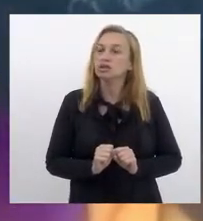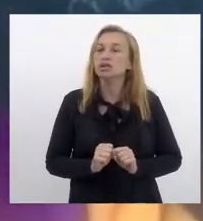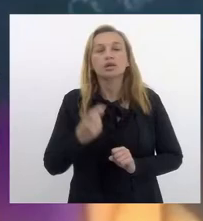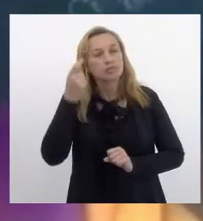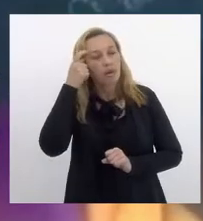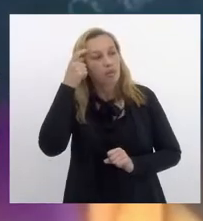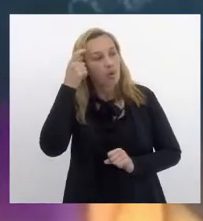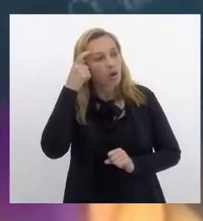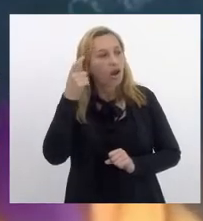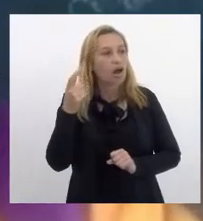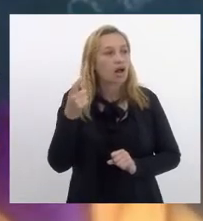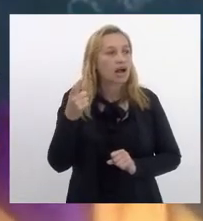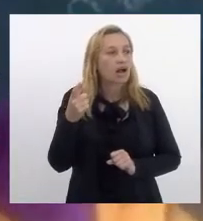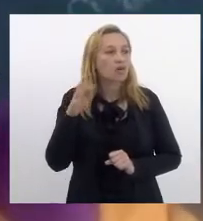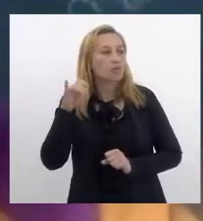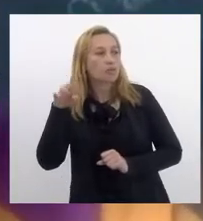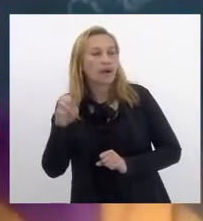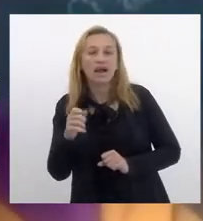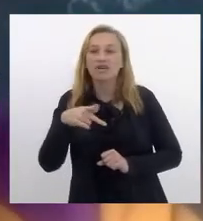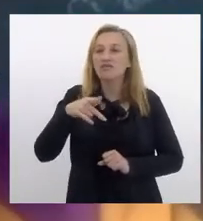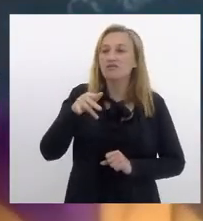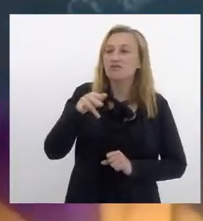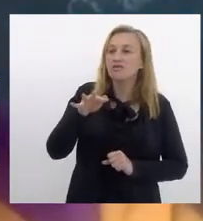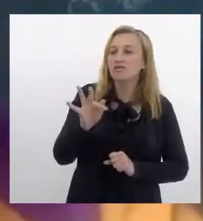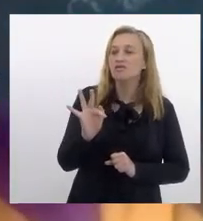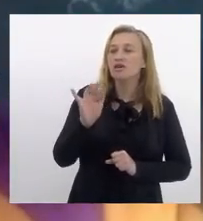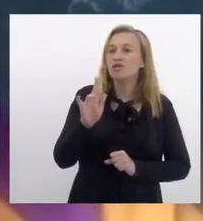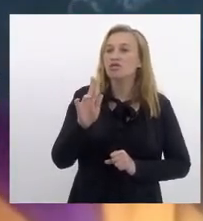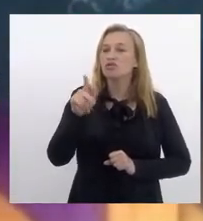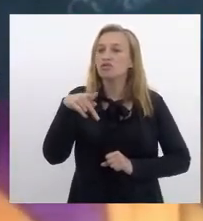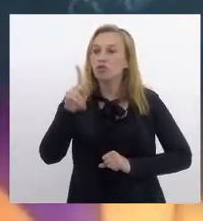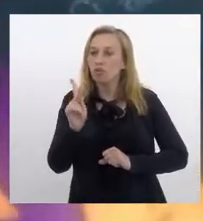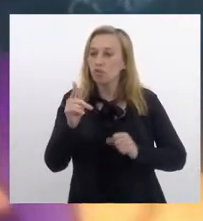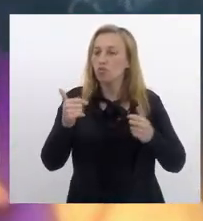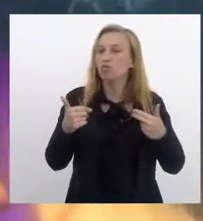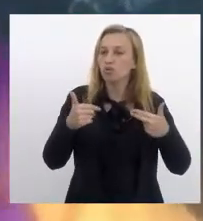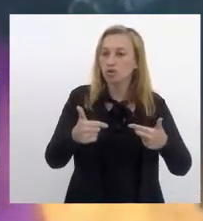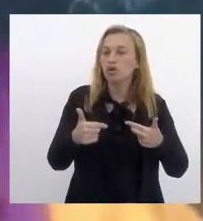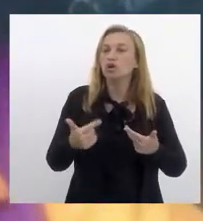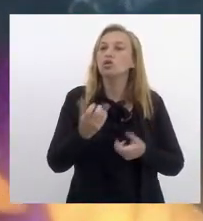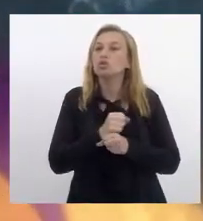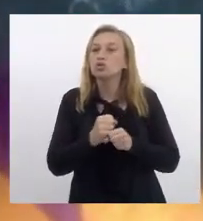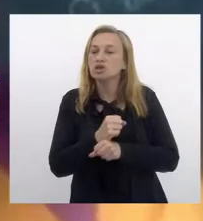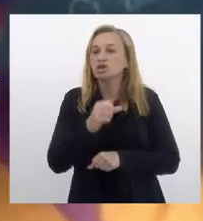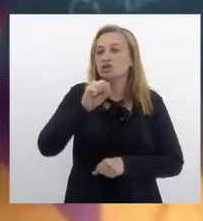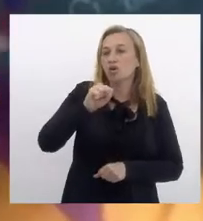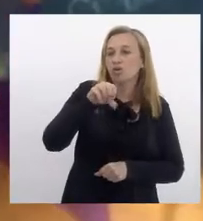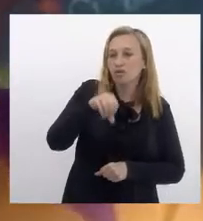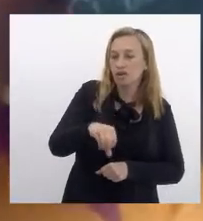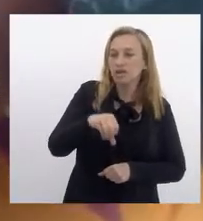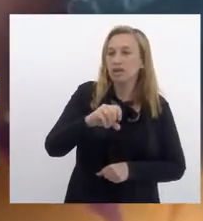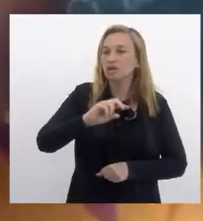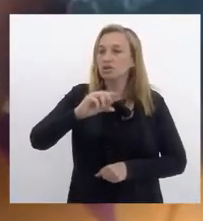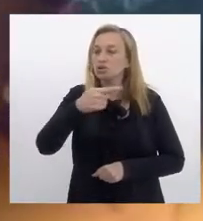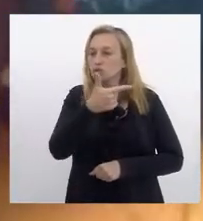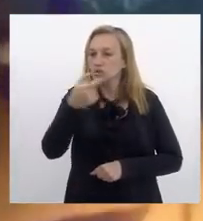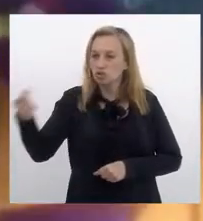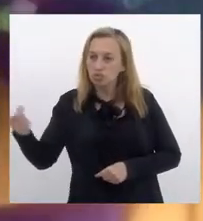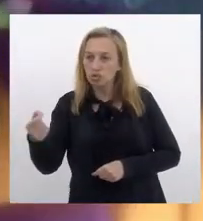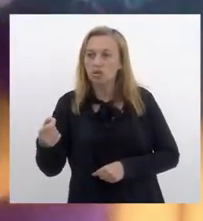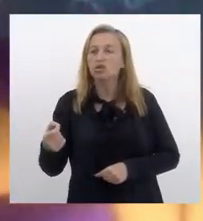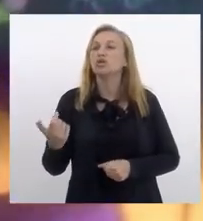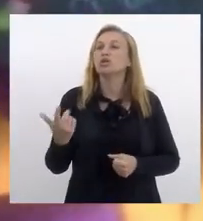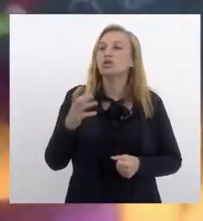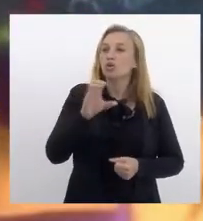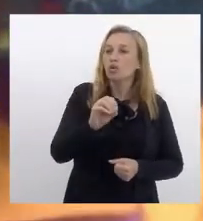rememorar, né, aos bailes funk, os funk dos anos 90, 2000, os bailes de